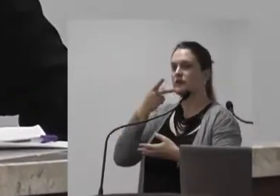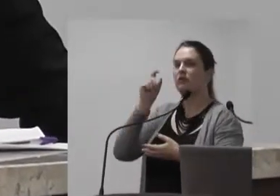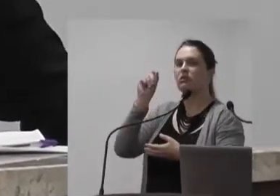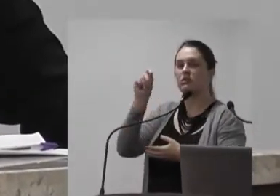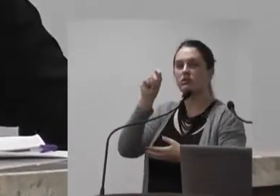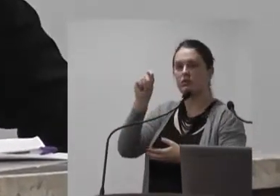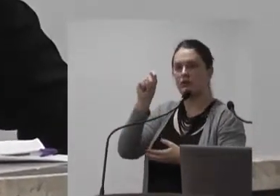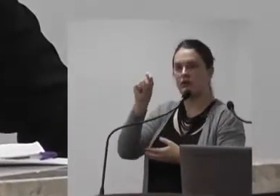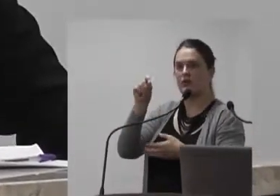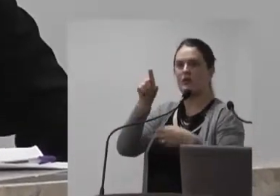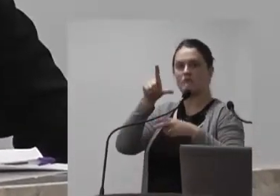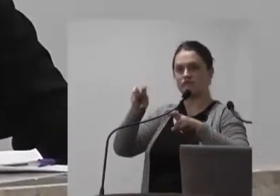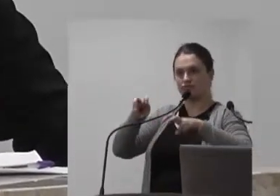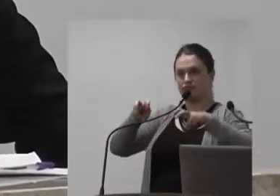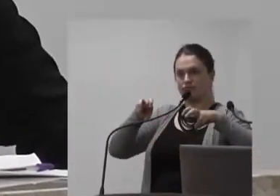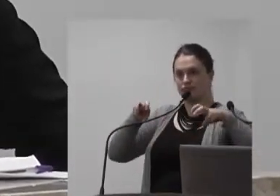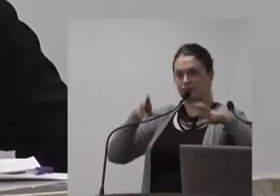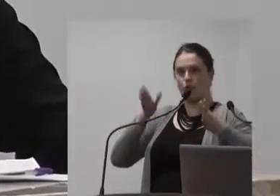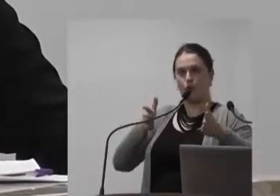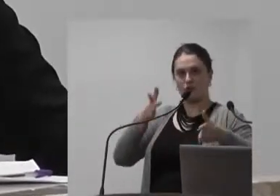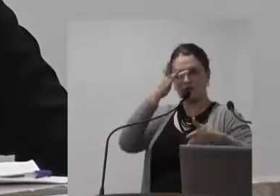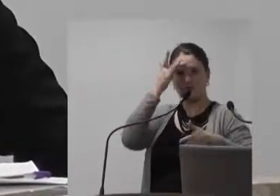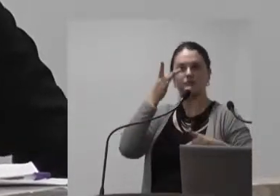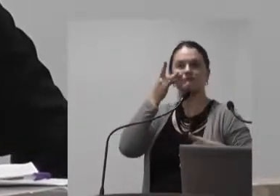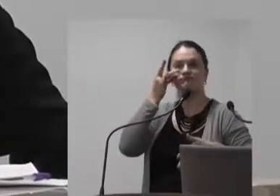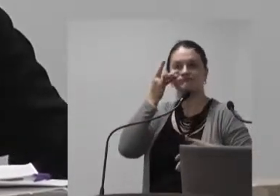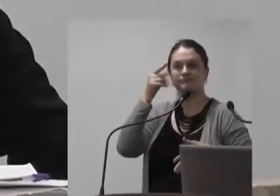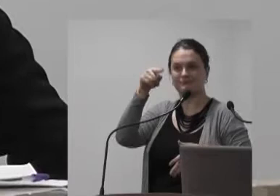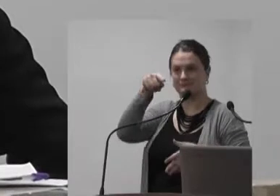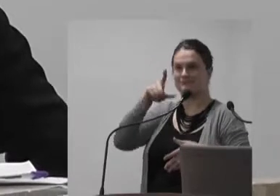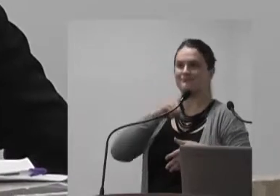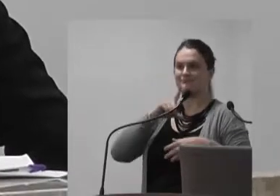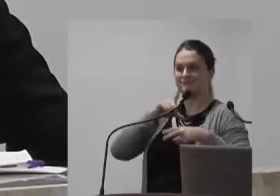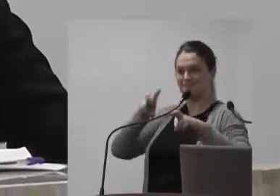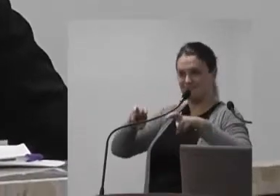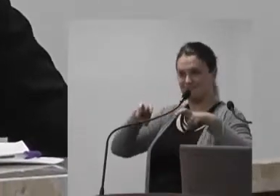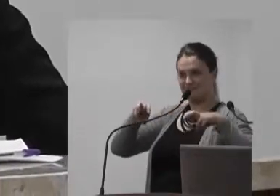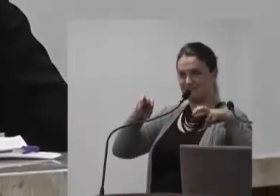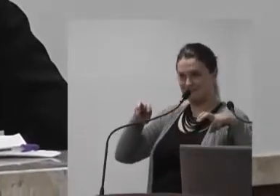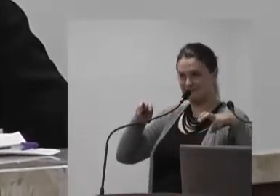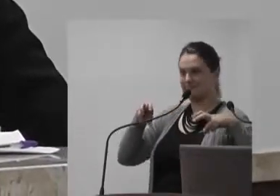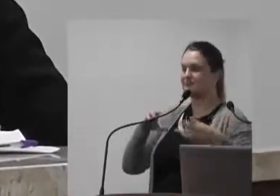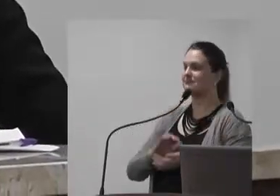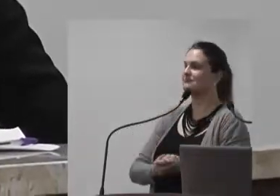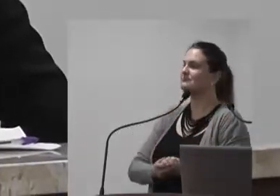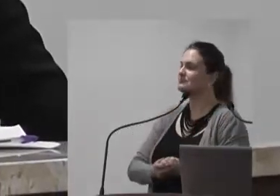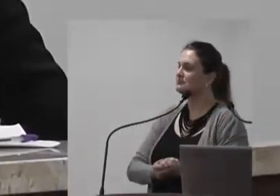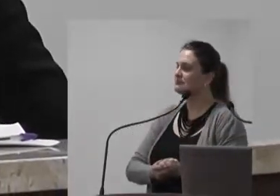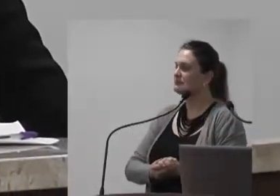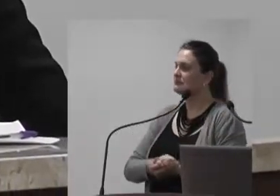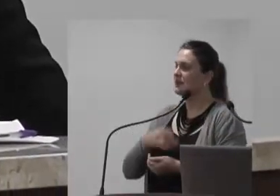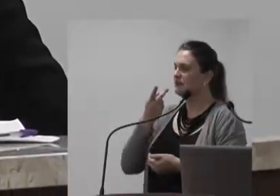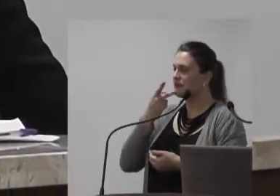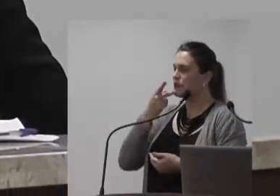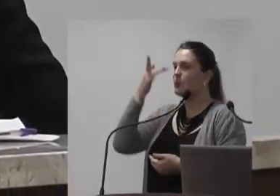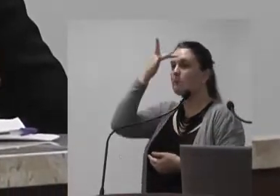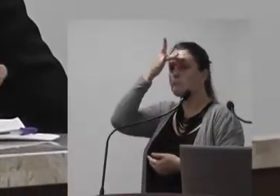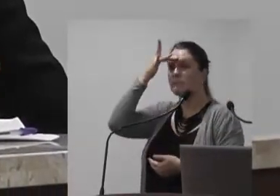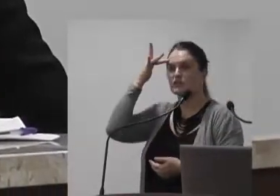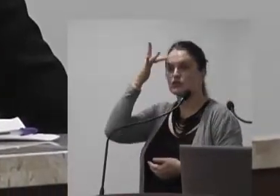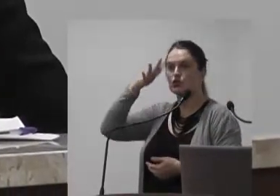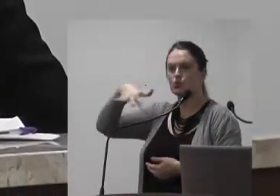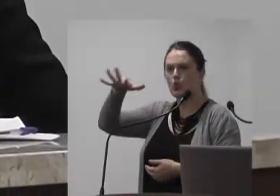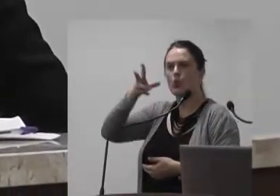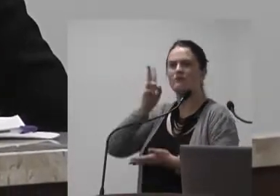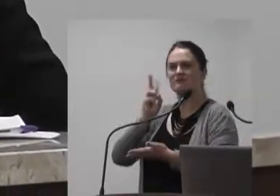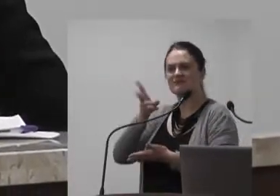quem nos acompanha hoje pessoalmente aqui no auditório da Câmara Municipal, também as pessoas que